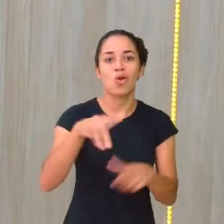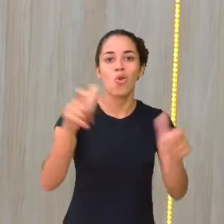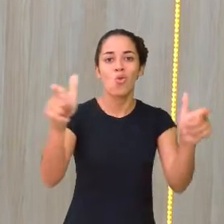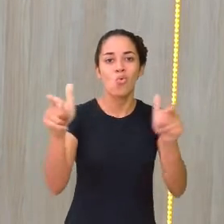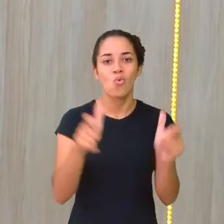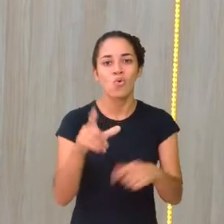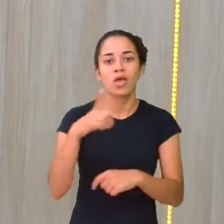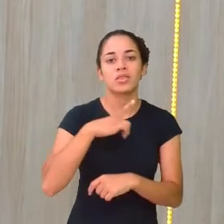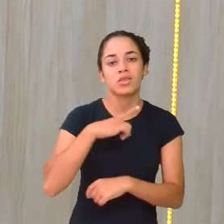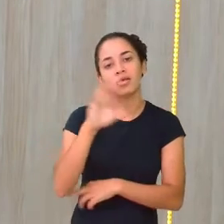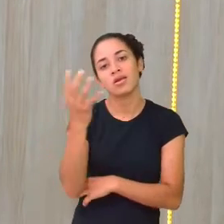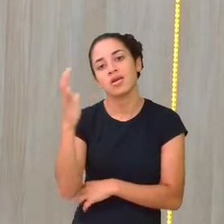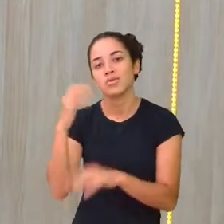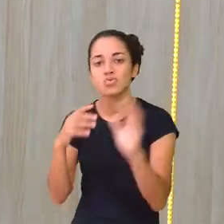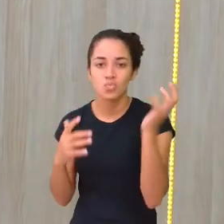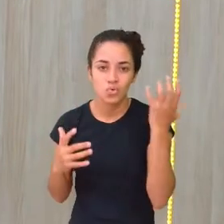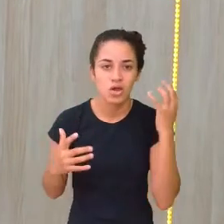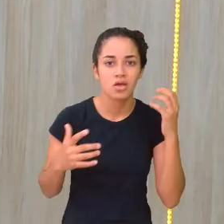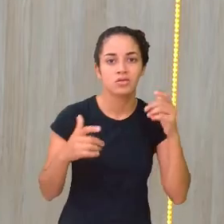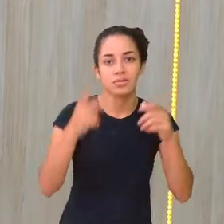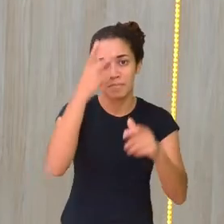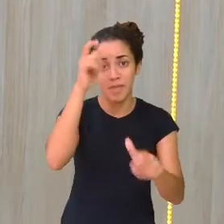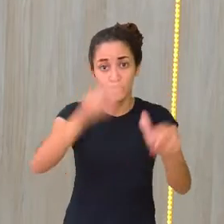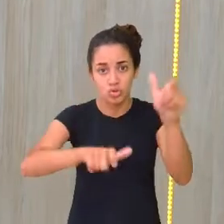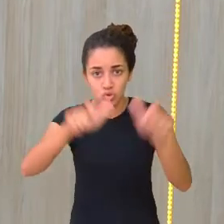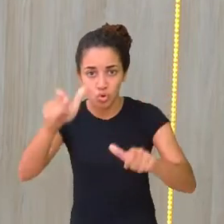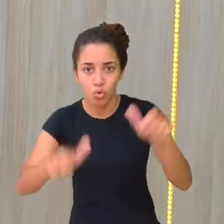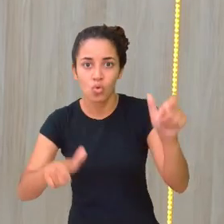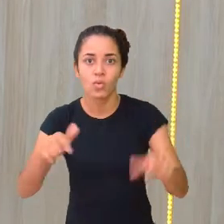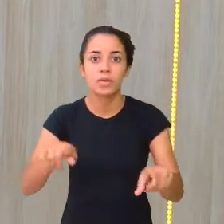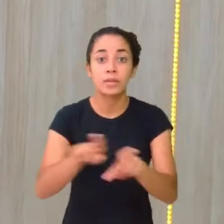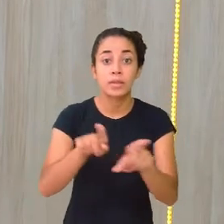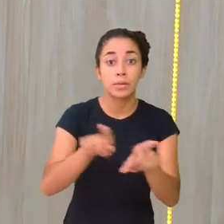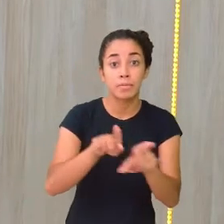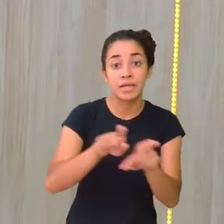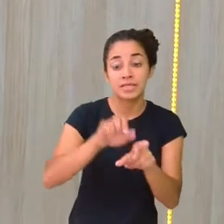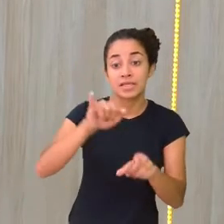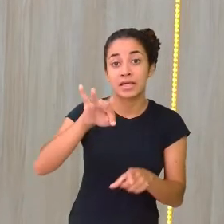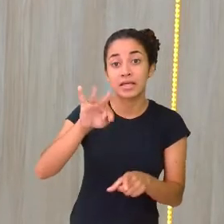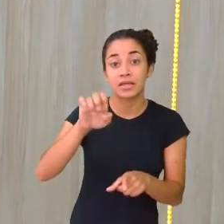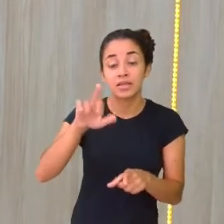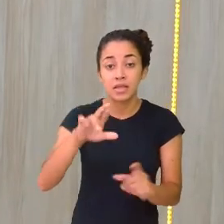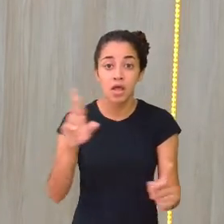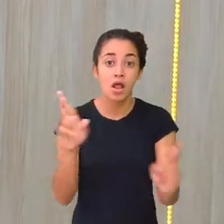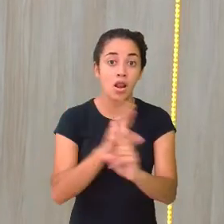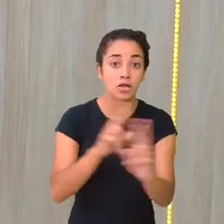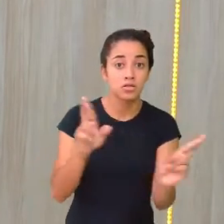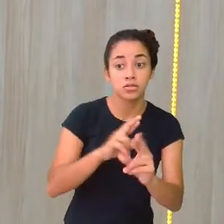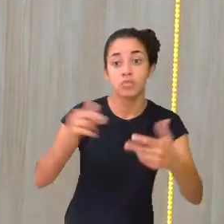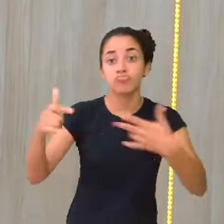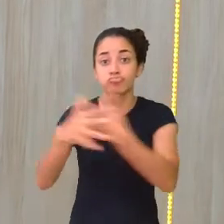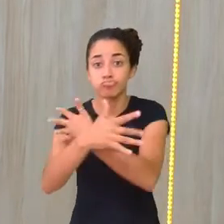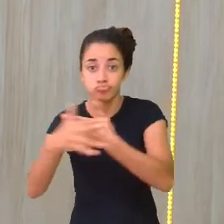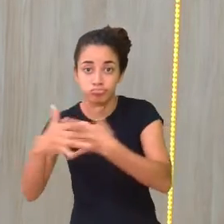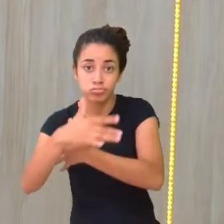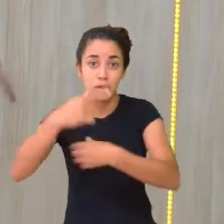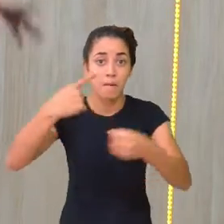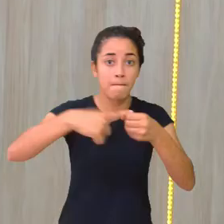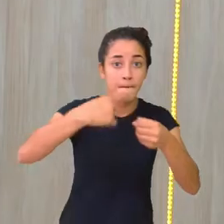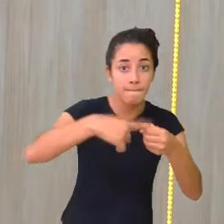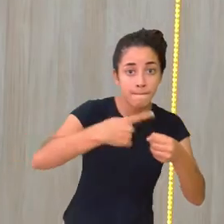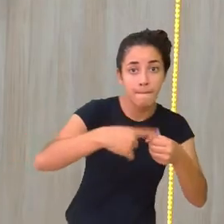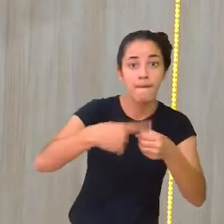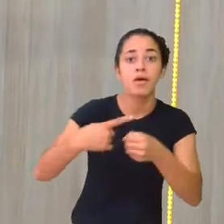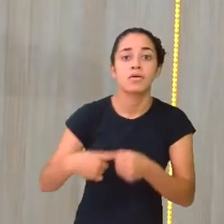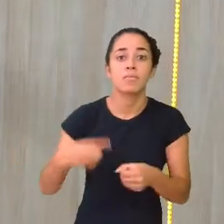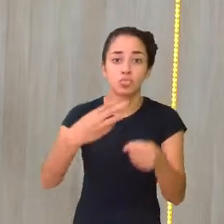a natureza, estão ocorrendo as inter-relações, está a cidade, está o bairro, está o